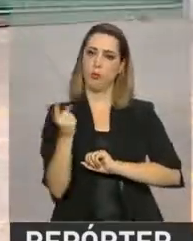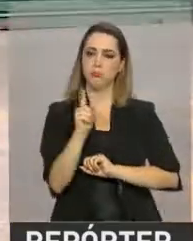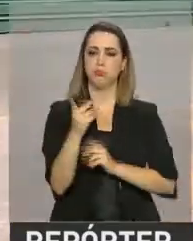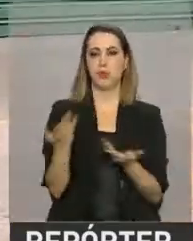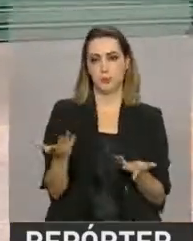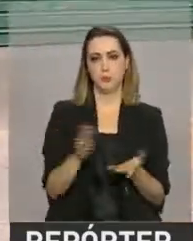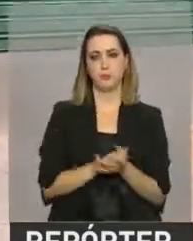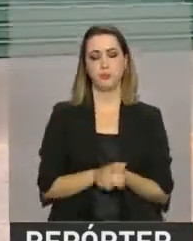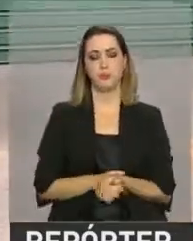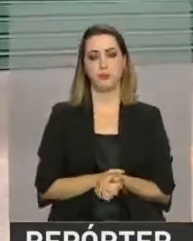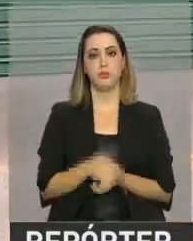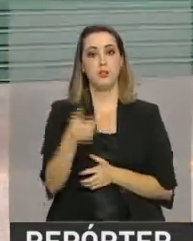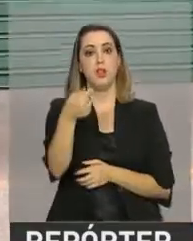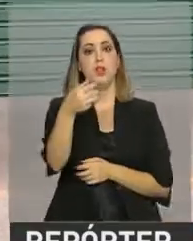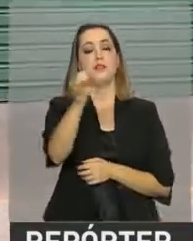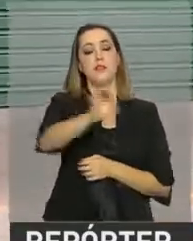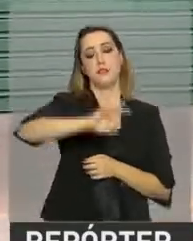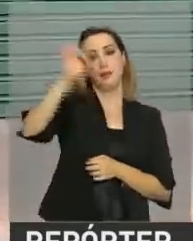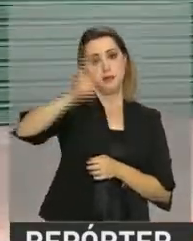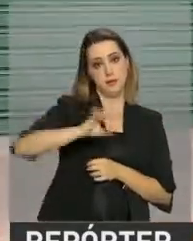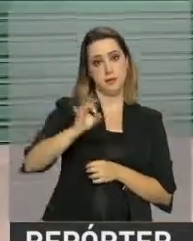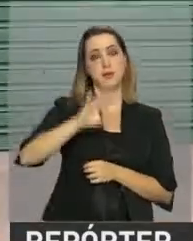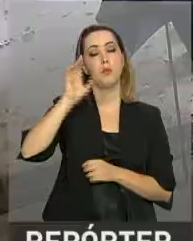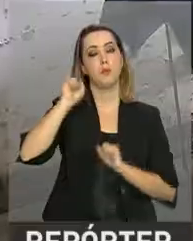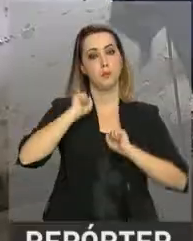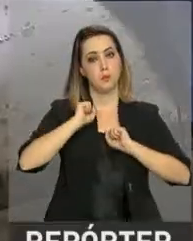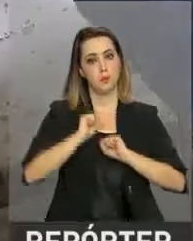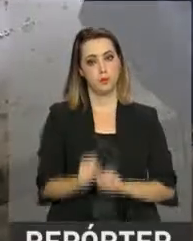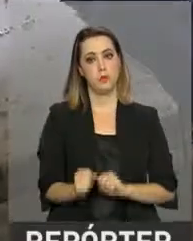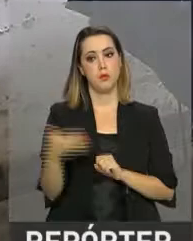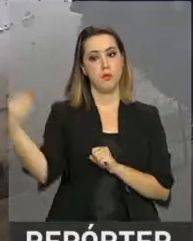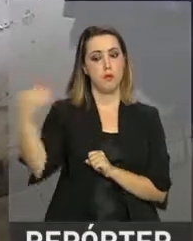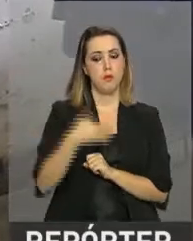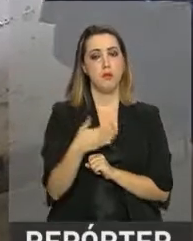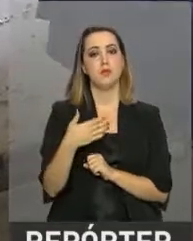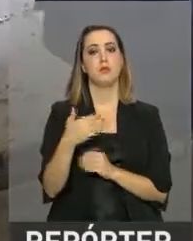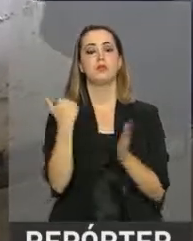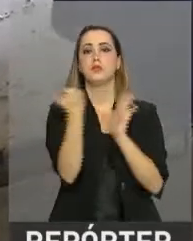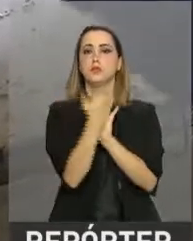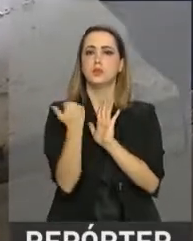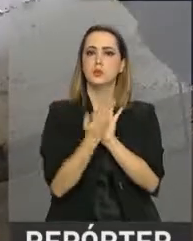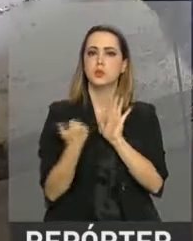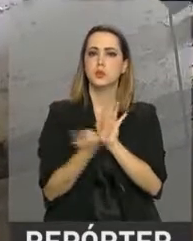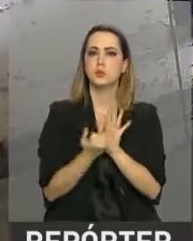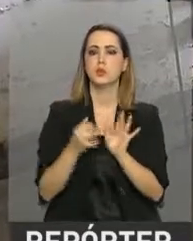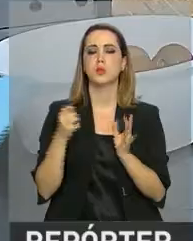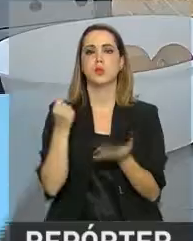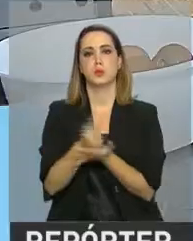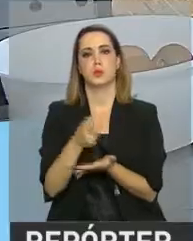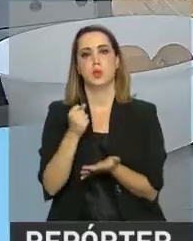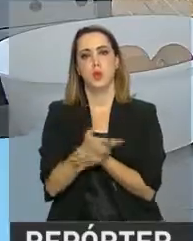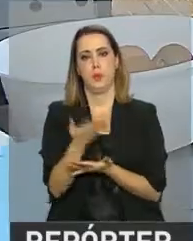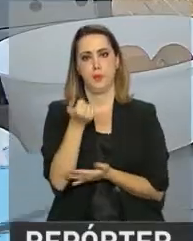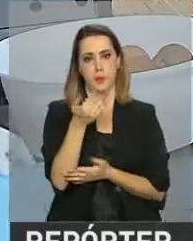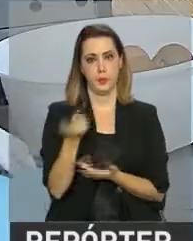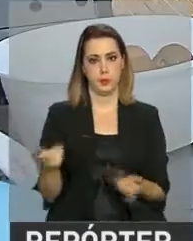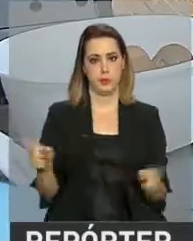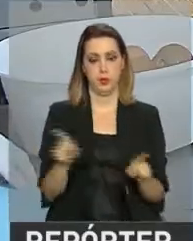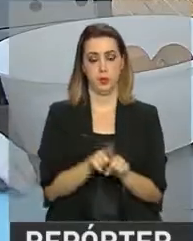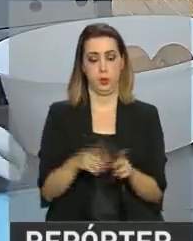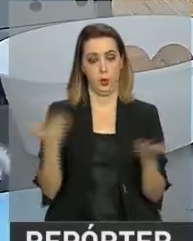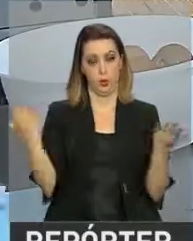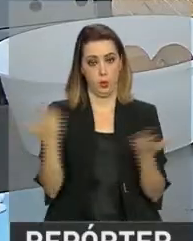dos produtos recebidos no banco do distrito federal vem do programa de aquisição de alimentos hoje